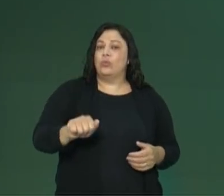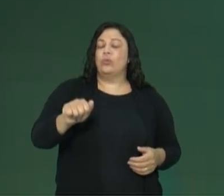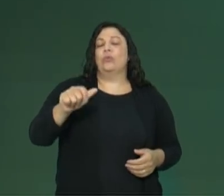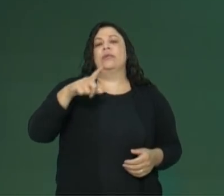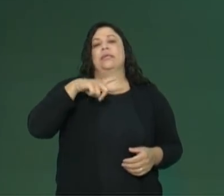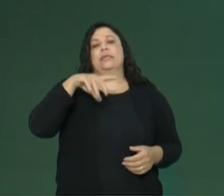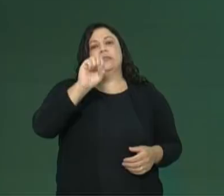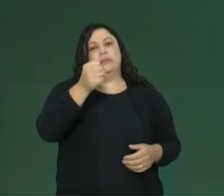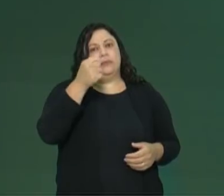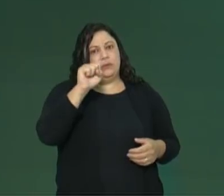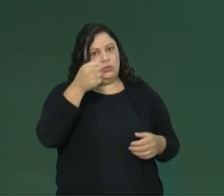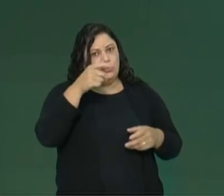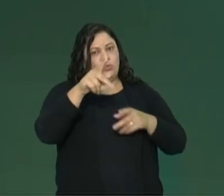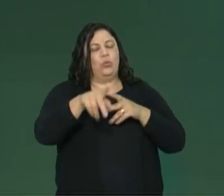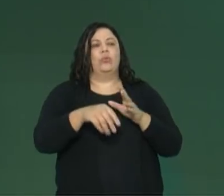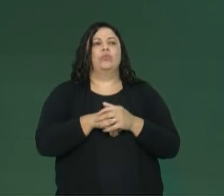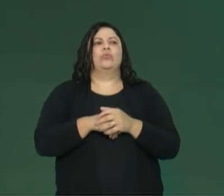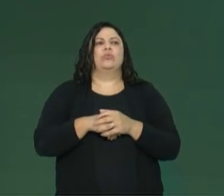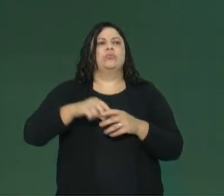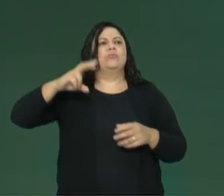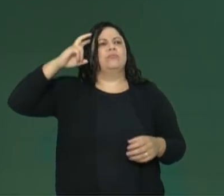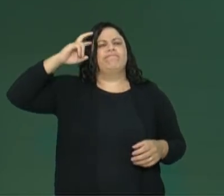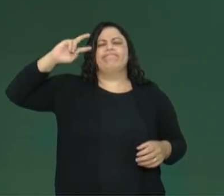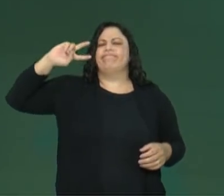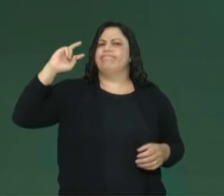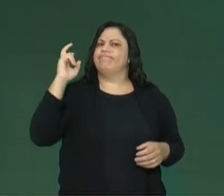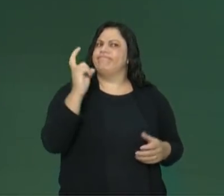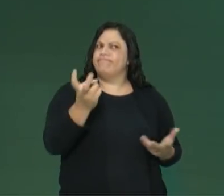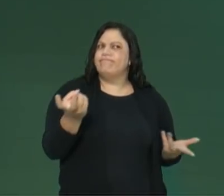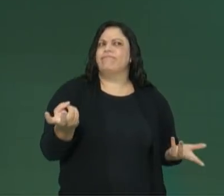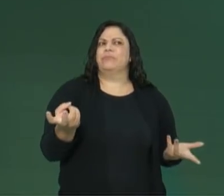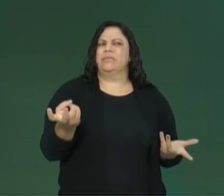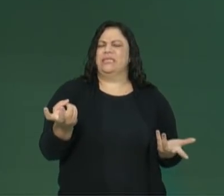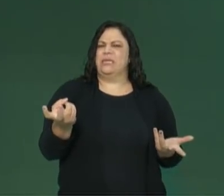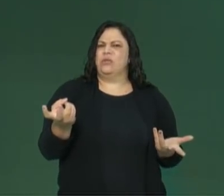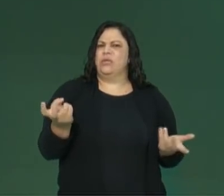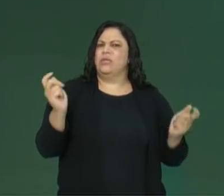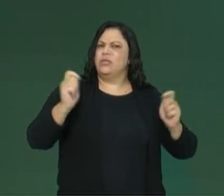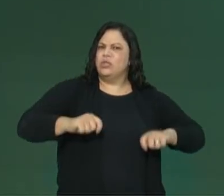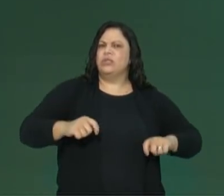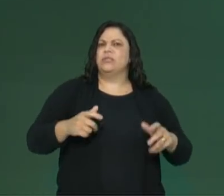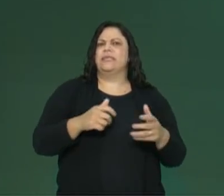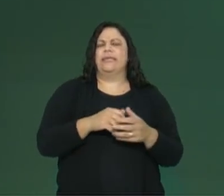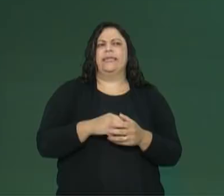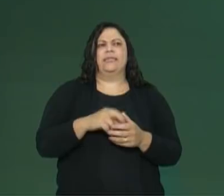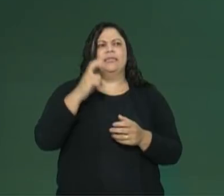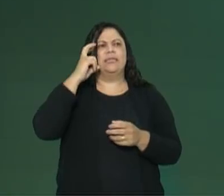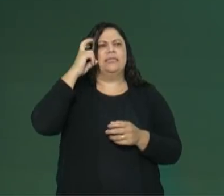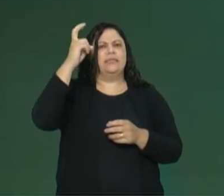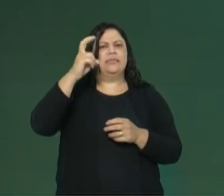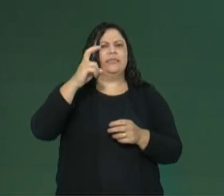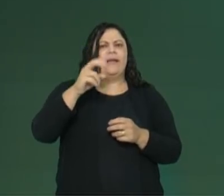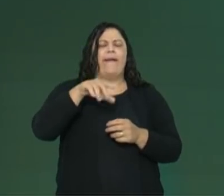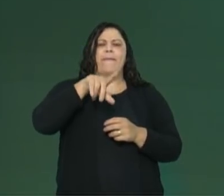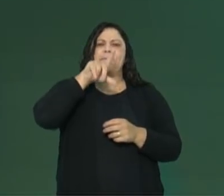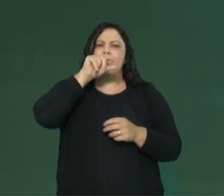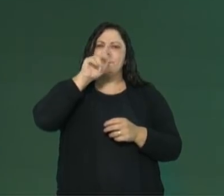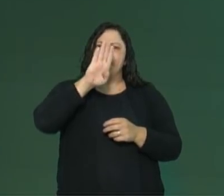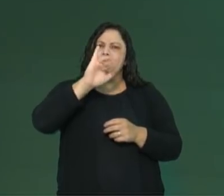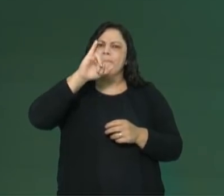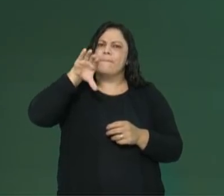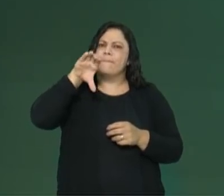Marinhos, tem muita inteligência, um cérebro centralizado, já não é mais gânglios, bico,